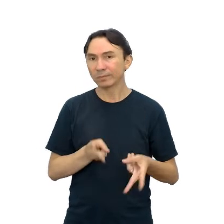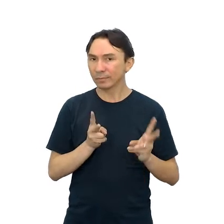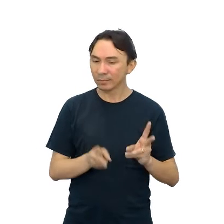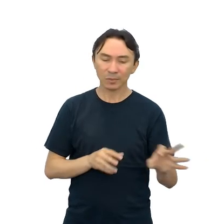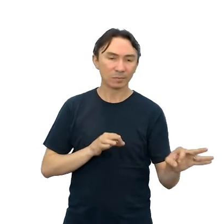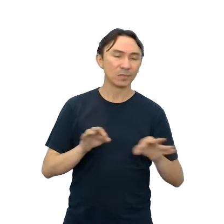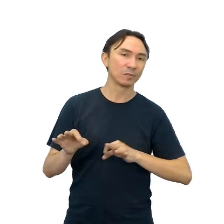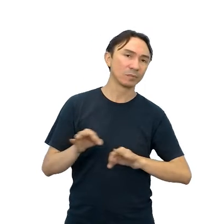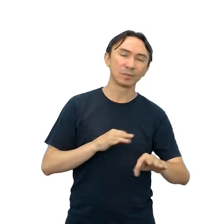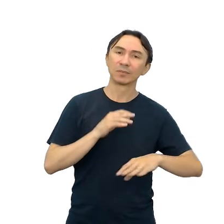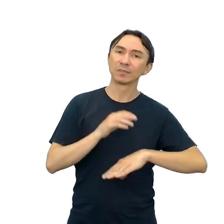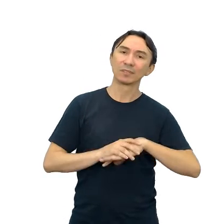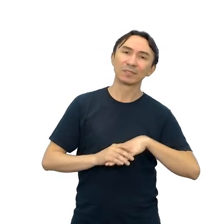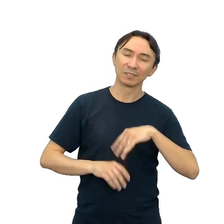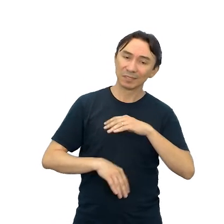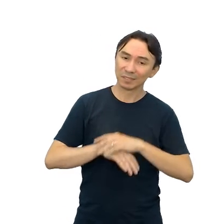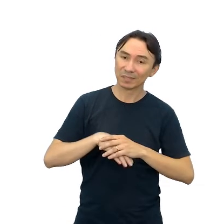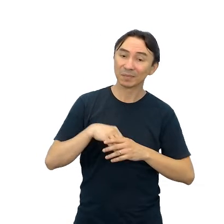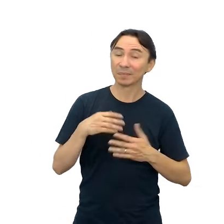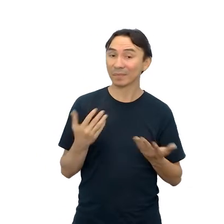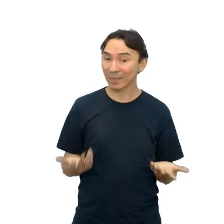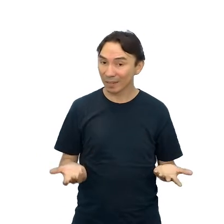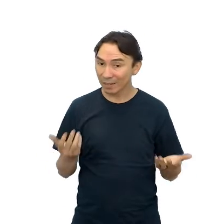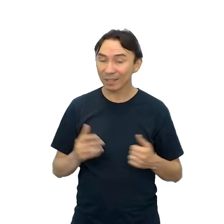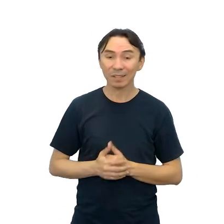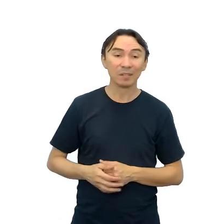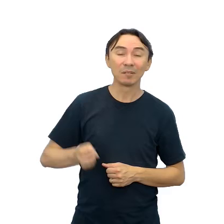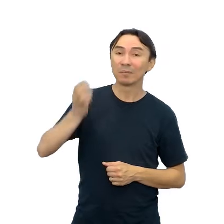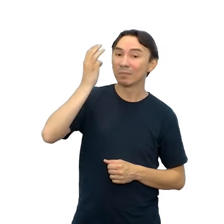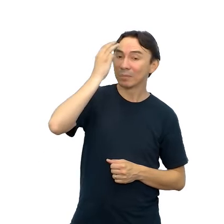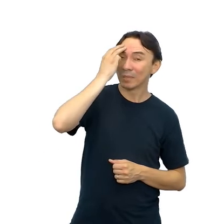ação. Logo, a memória de trabalho